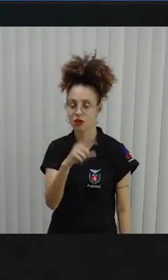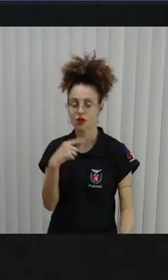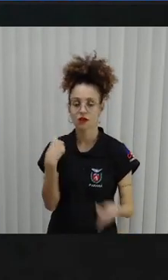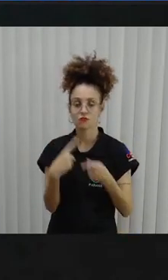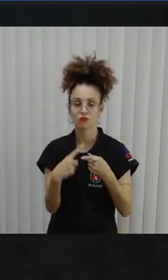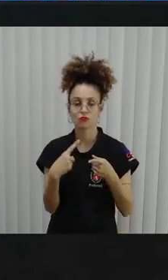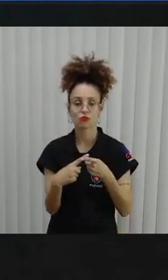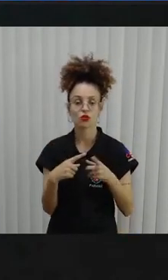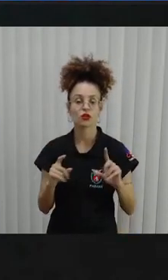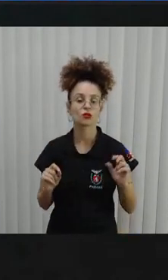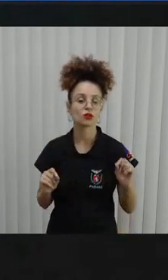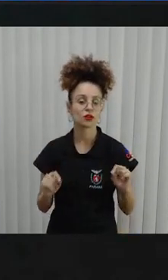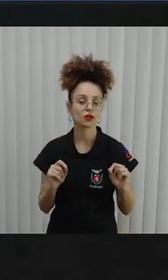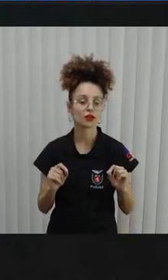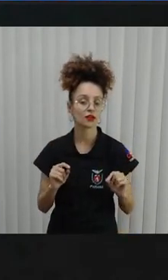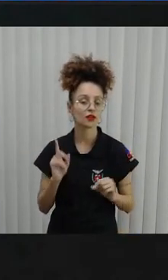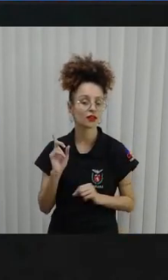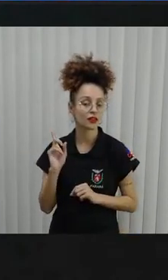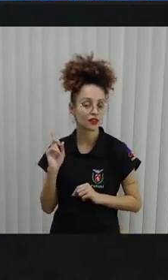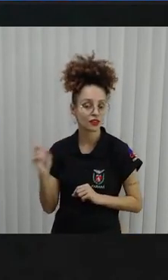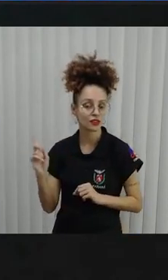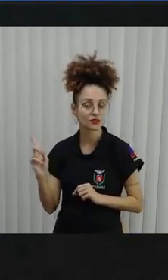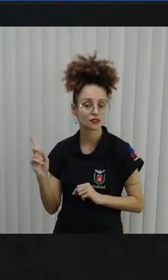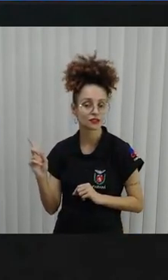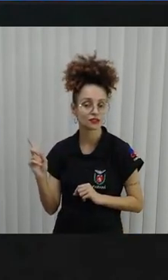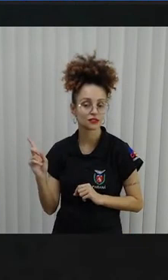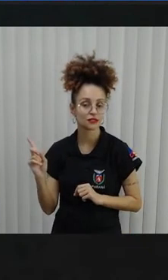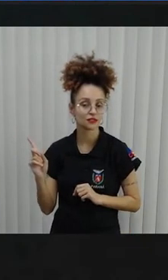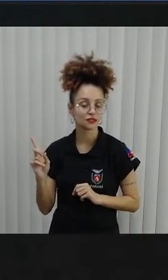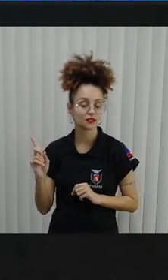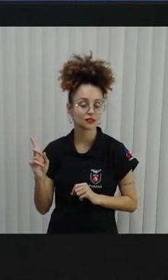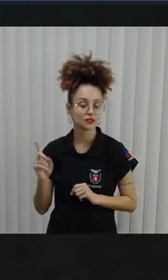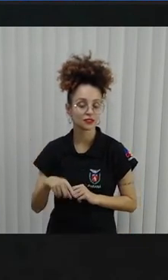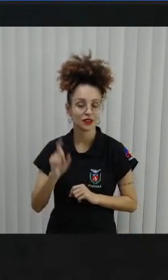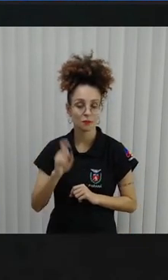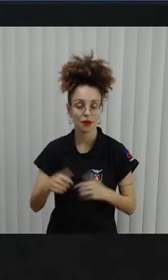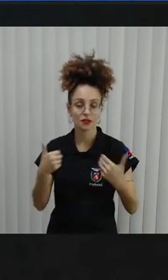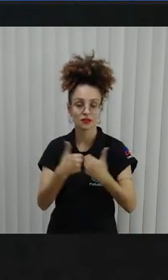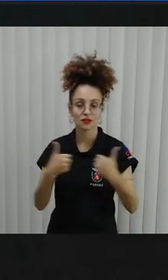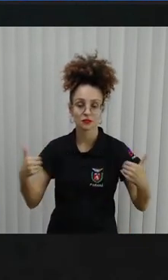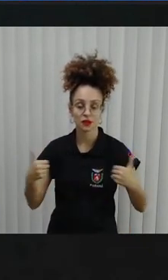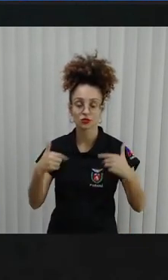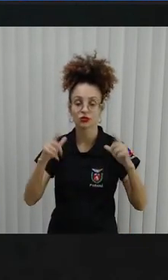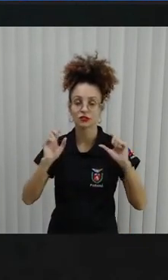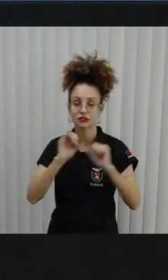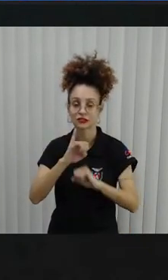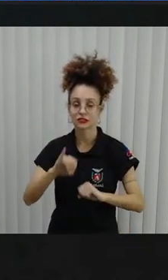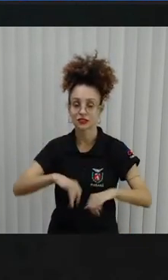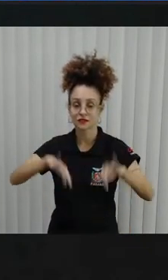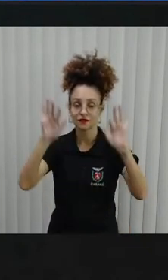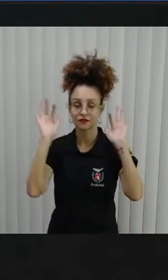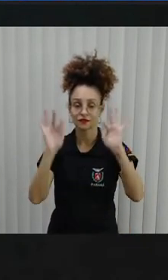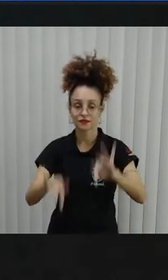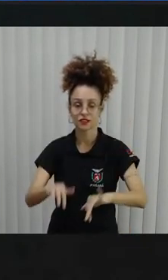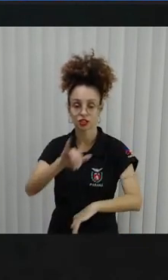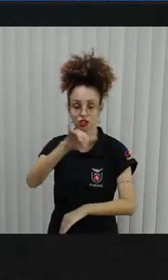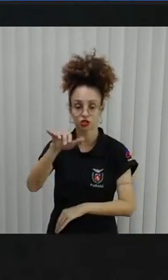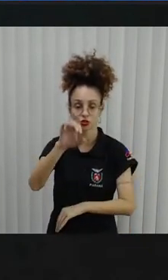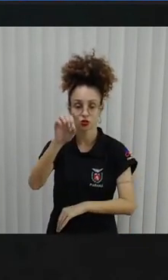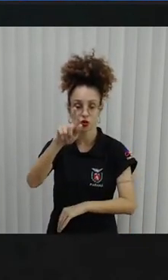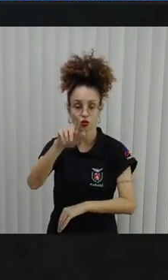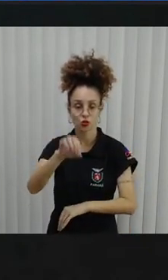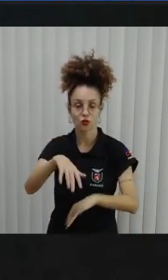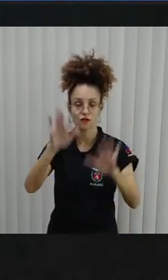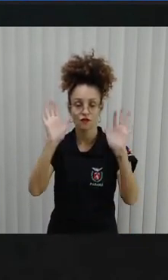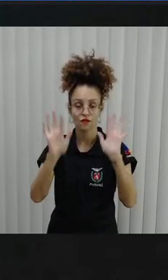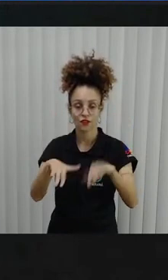Isso acontece porque essa nossa função aqui, ó, quando a tecla espaço for pressionada, por mais que o jogo acabe, por mais que eu pare o jogo,